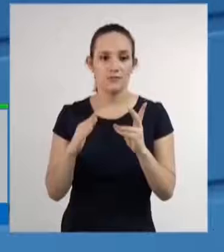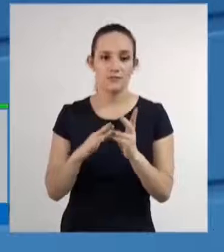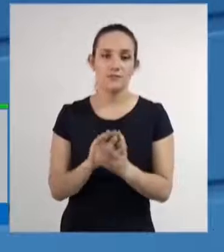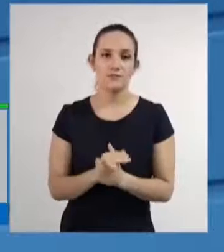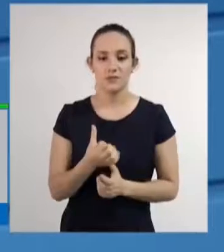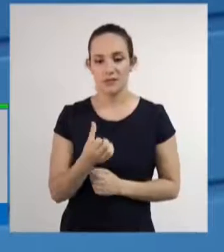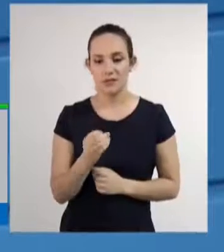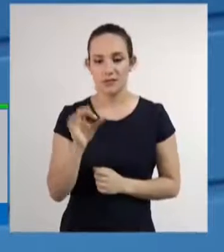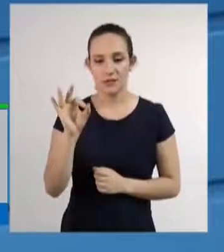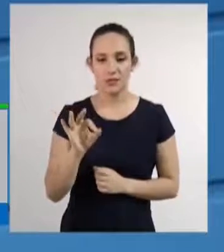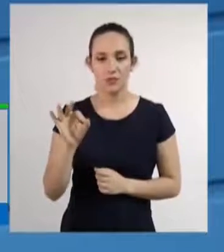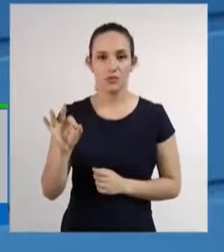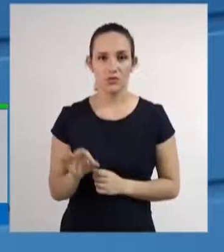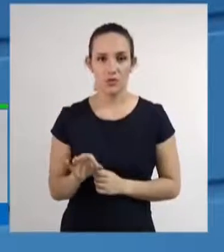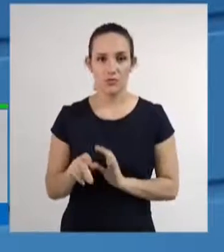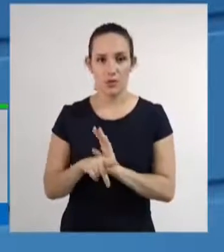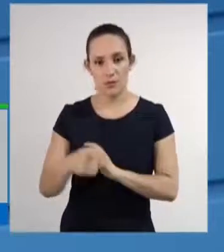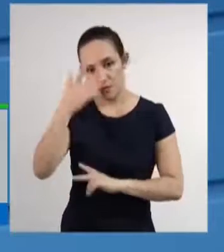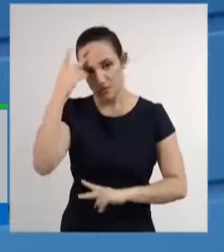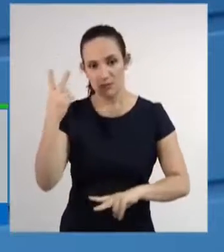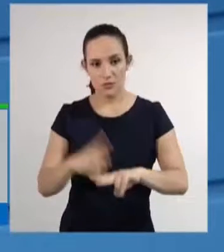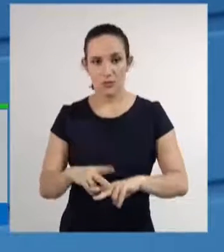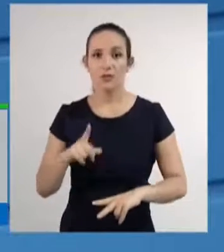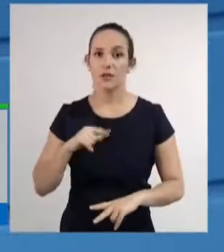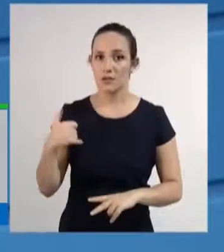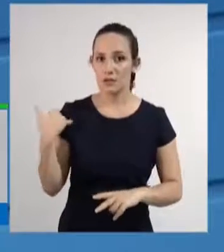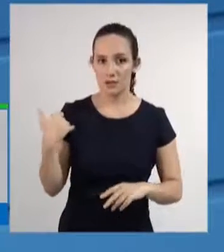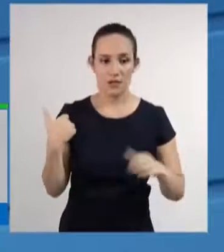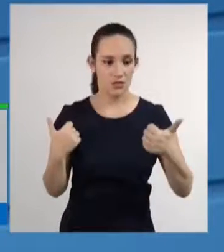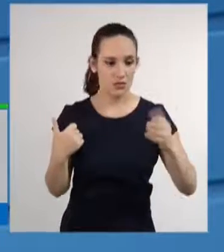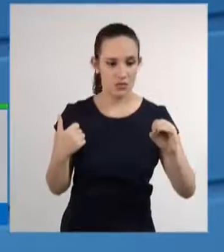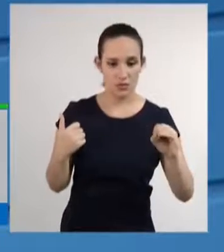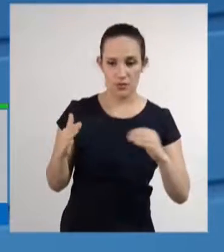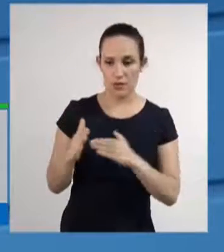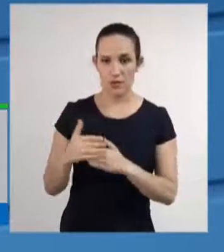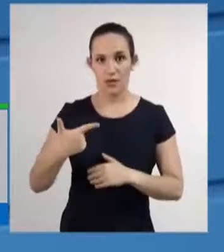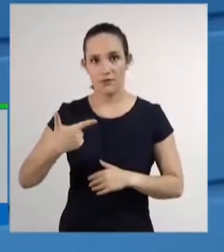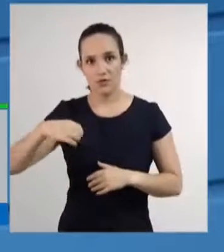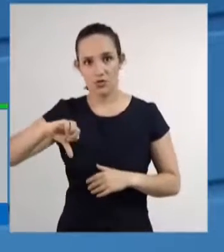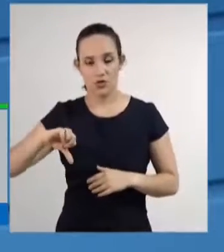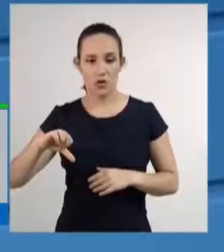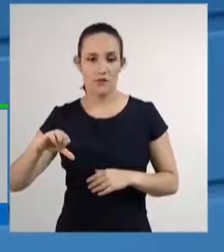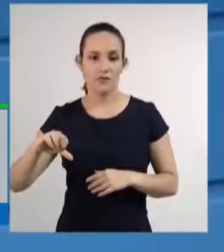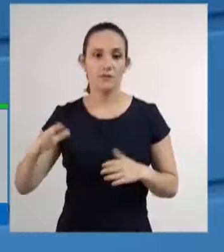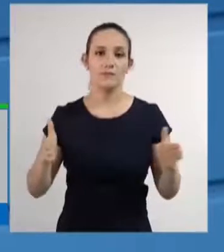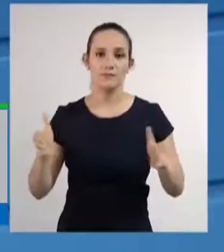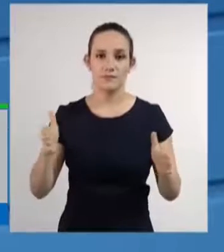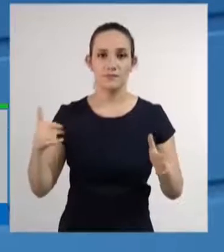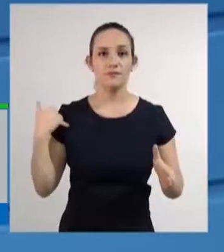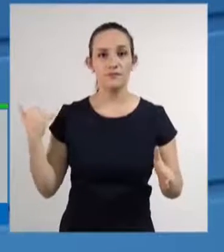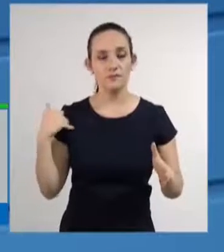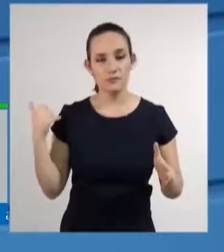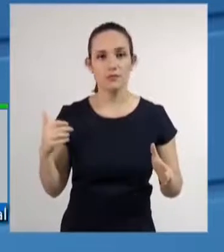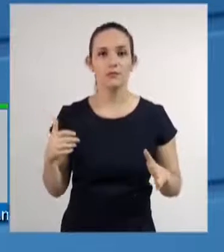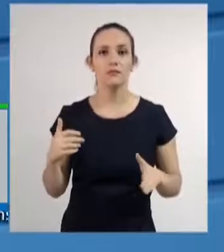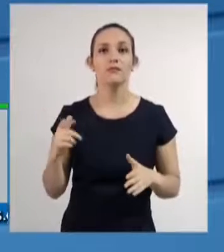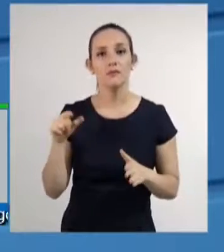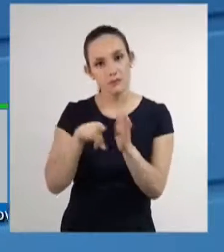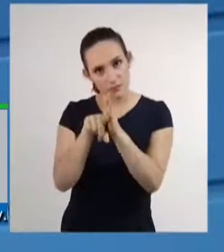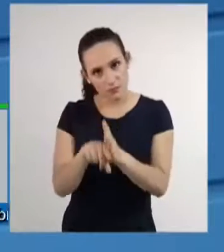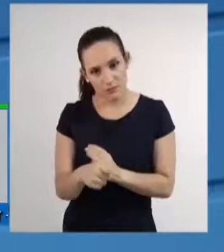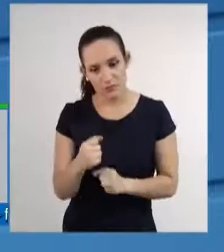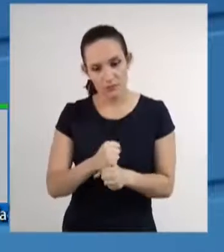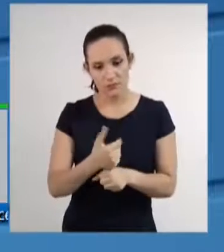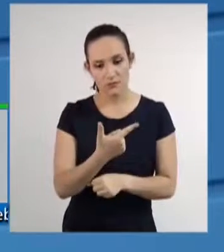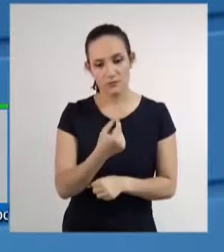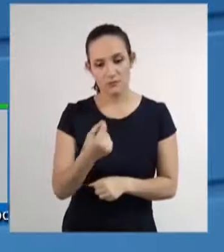60% dos presos do país têm entre 18 e 29 anos, segundo dados de 2007 do